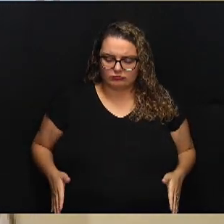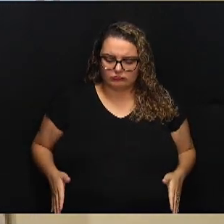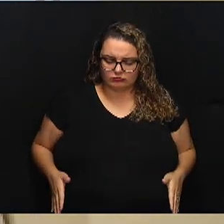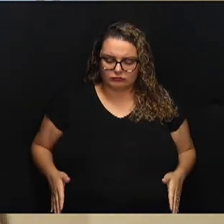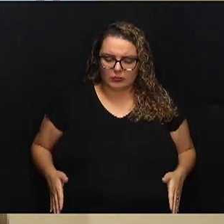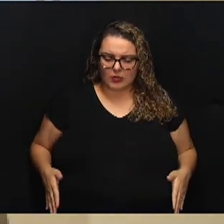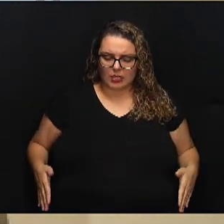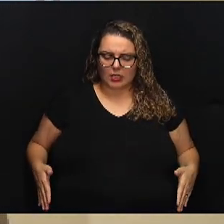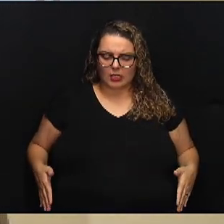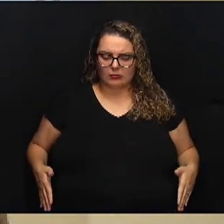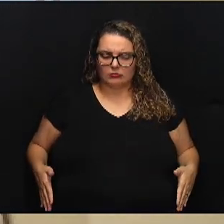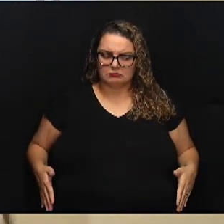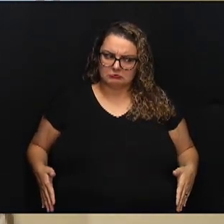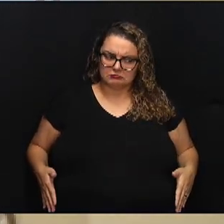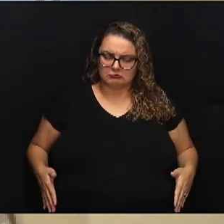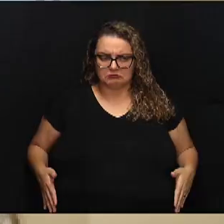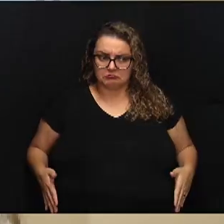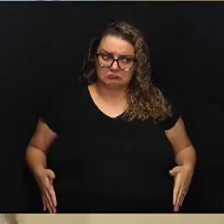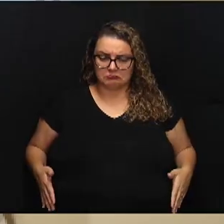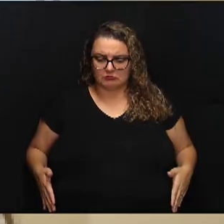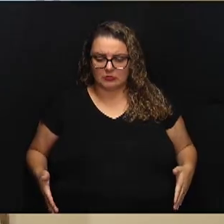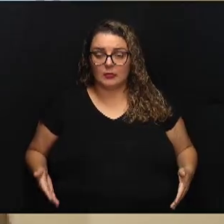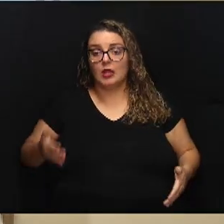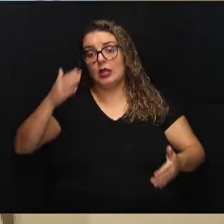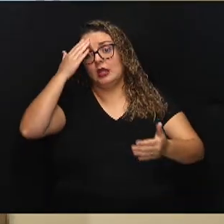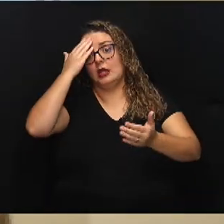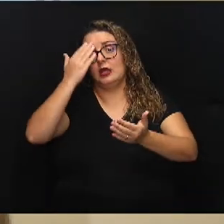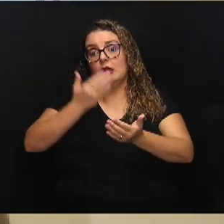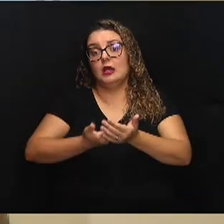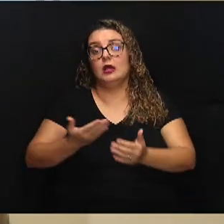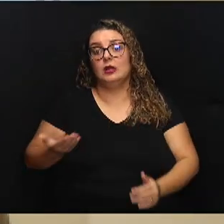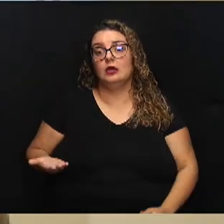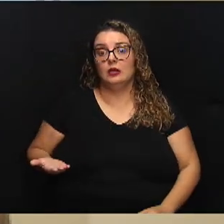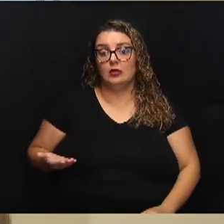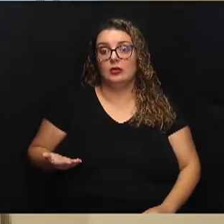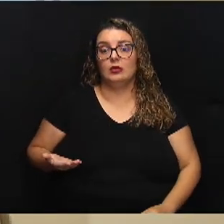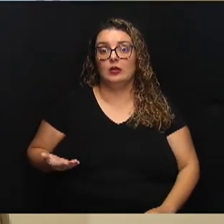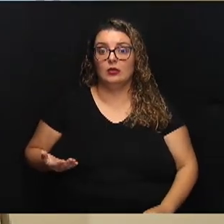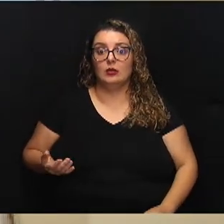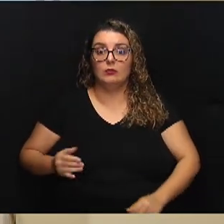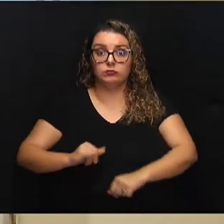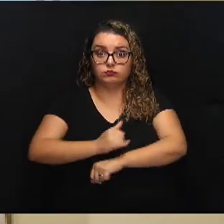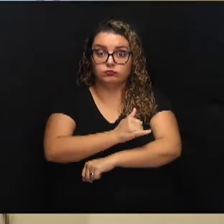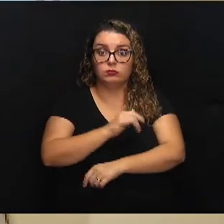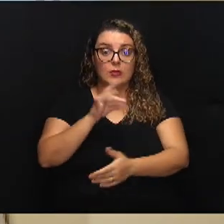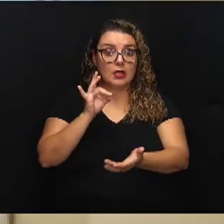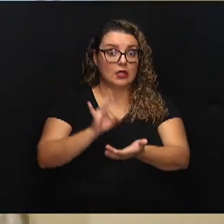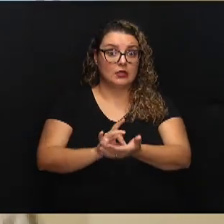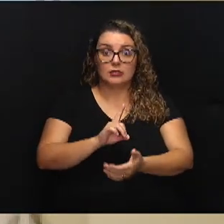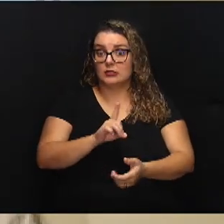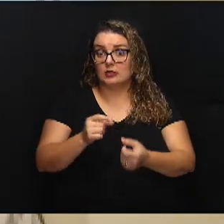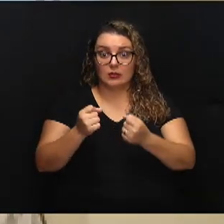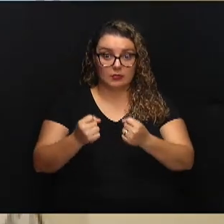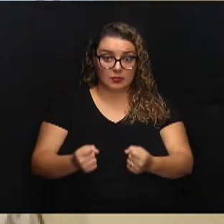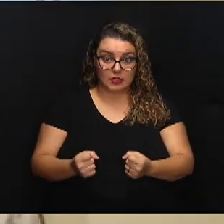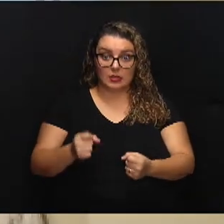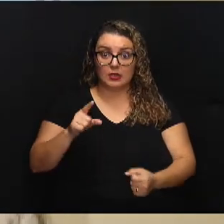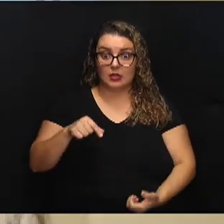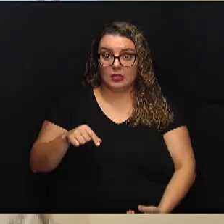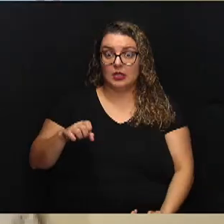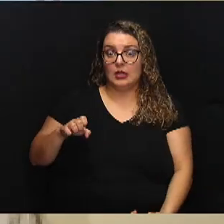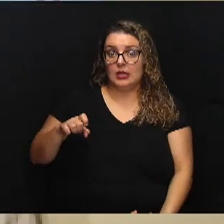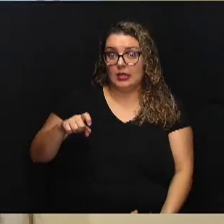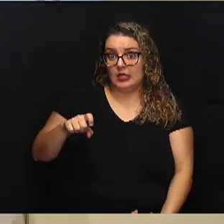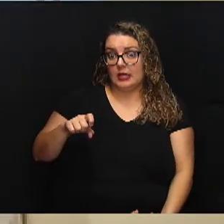ficou maior. Às vezes as mulheres até acreditam que estão tendo um aumento de peso e na verdade não é peso, é excesso de líquido